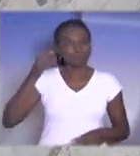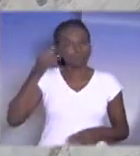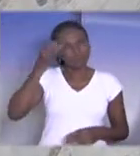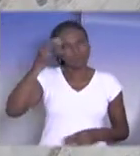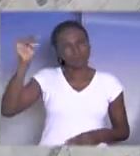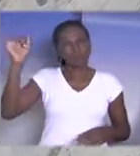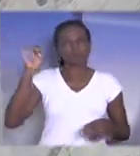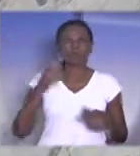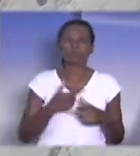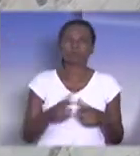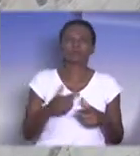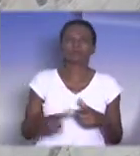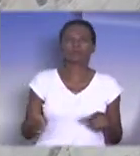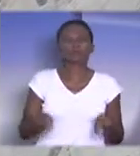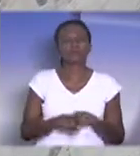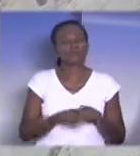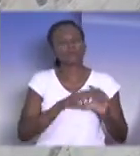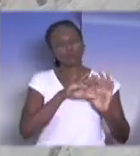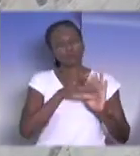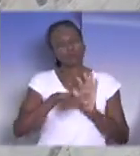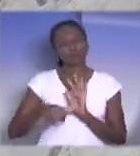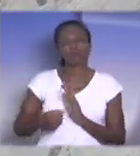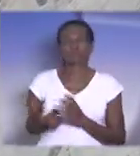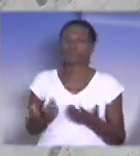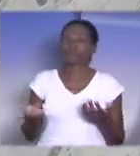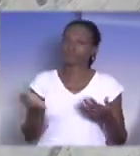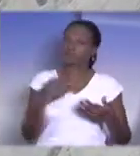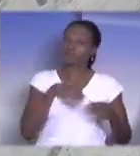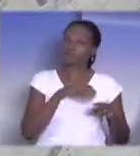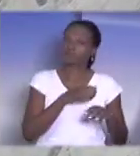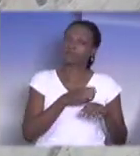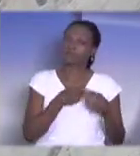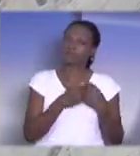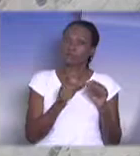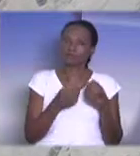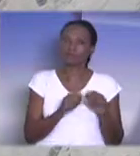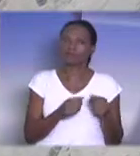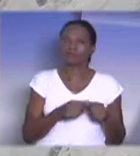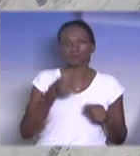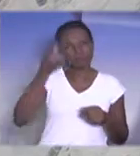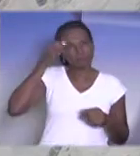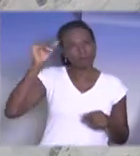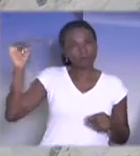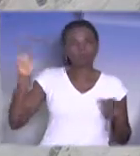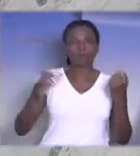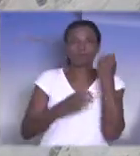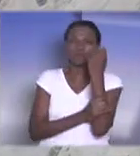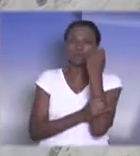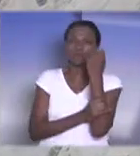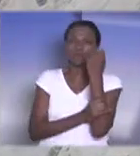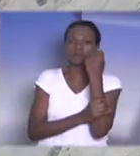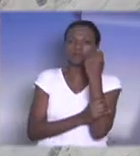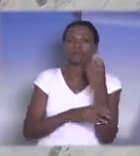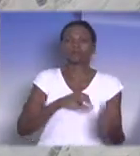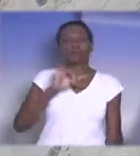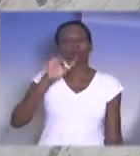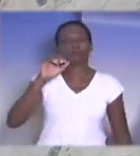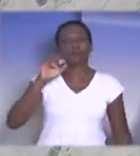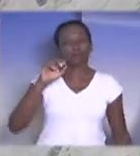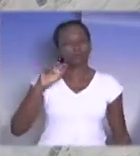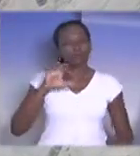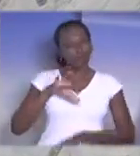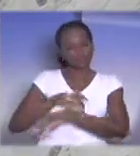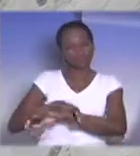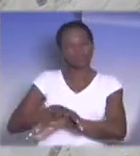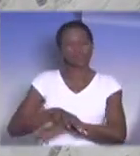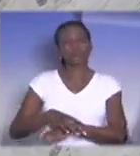situação, também vai evitar furtos e roubos em coletivos, vai garantir, inclusive, a integridade do motorista do ônibus e do